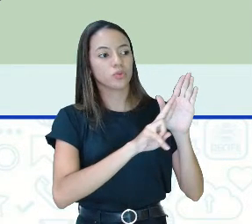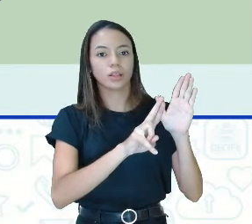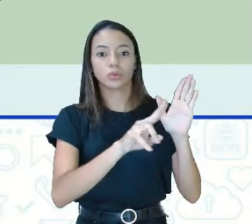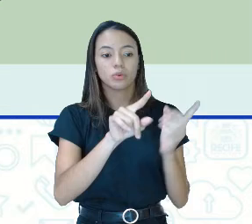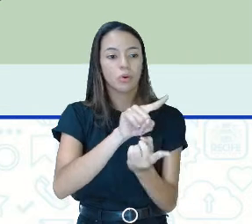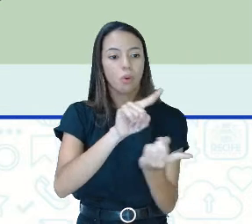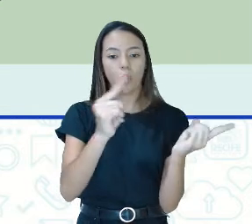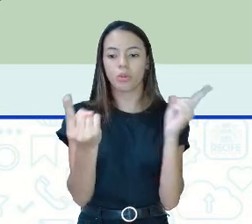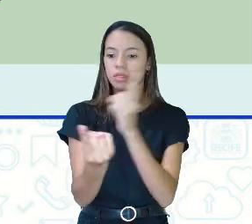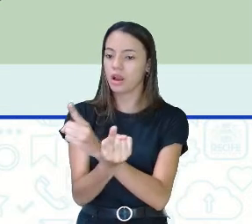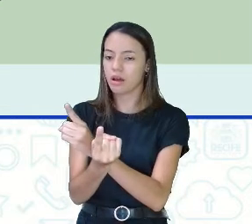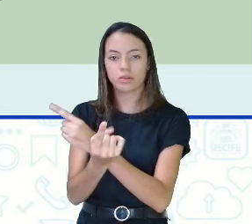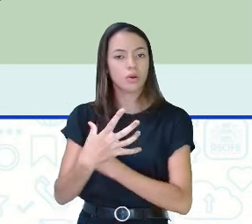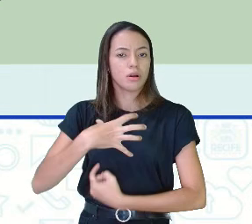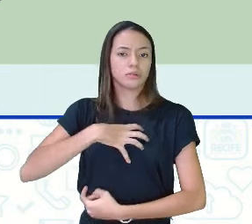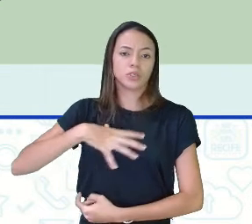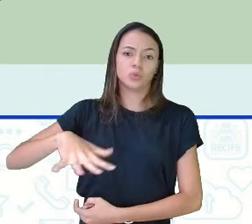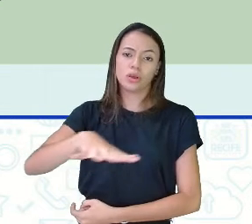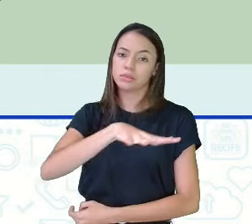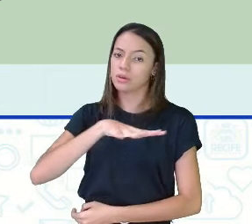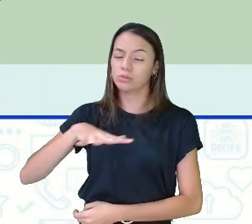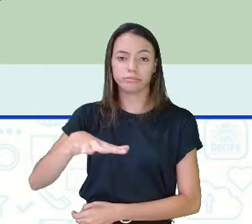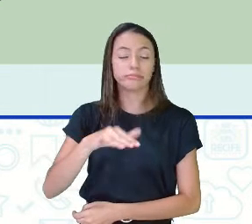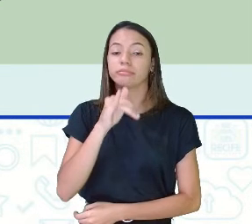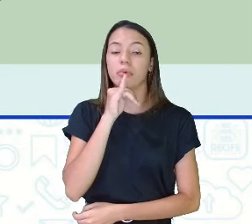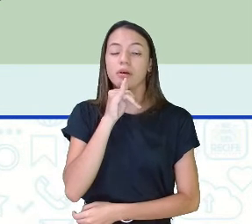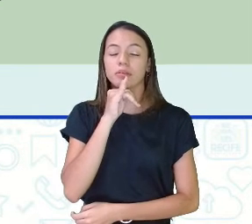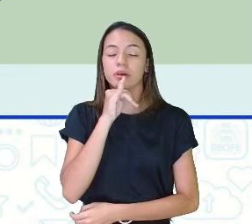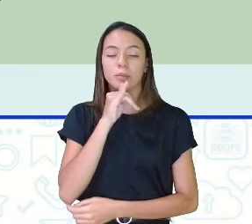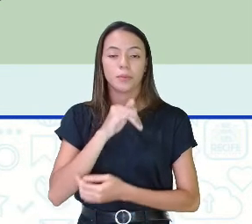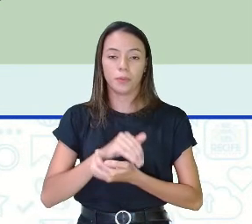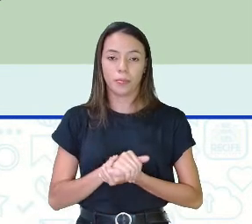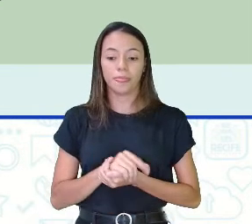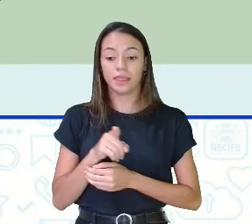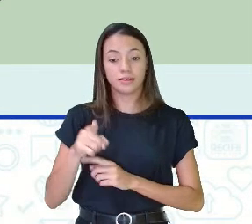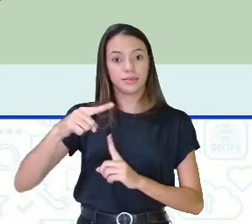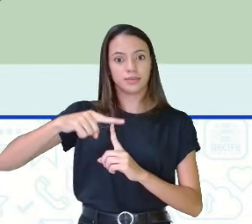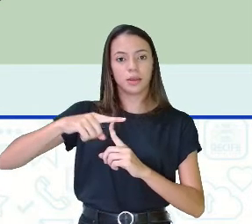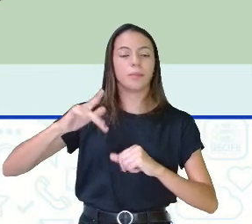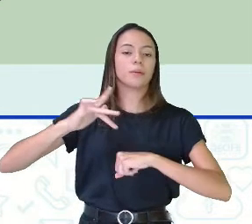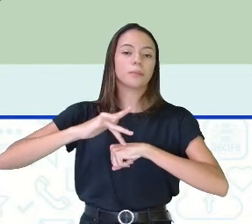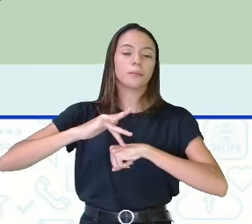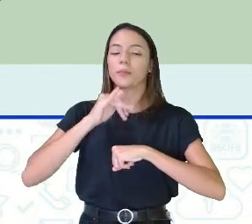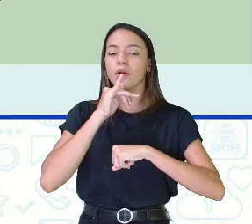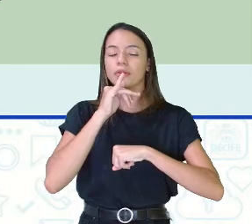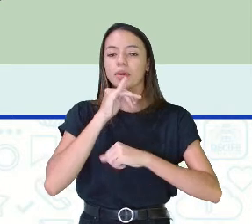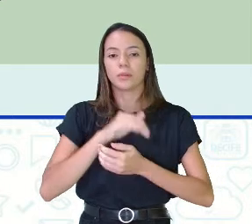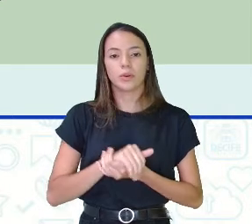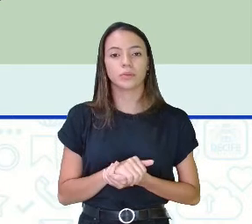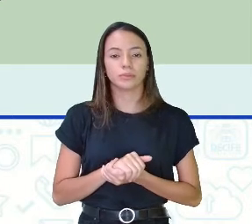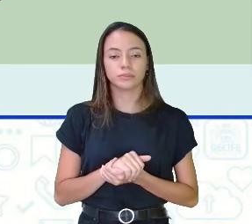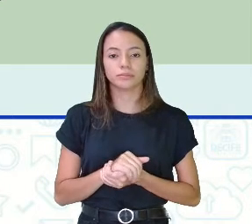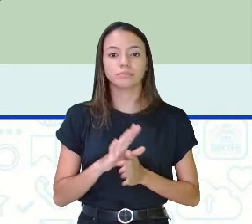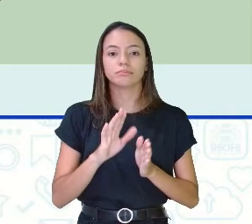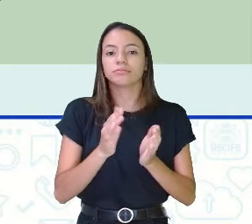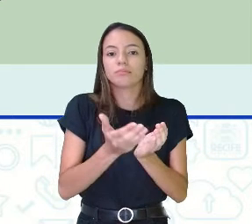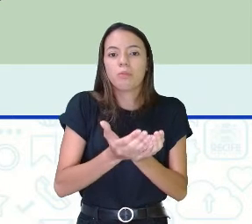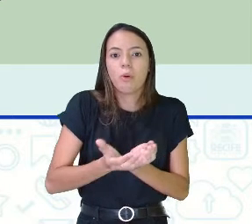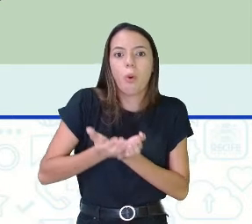desejado em uma situação. Um exemplo desse tipo de ironia envolve o famoso naufrágio